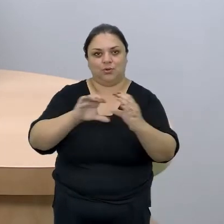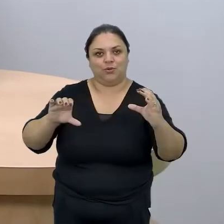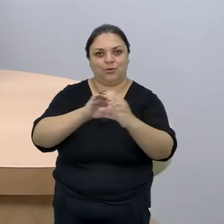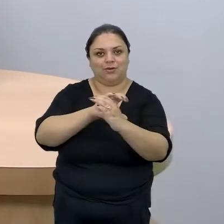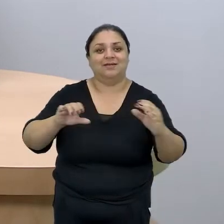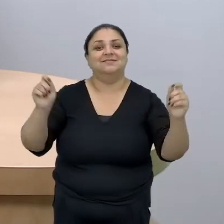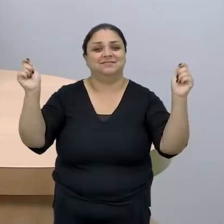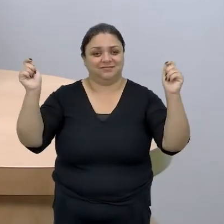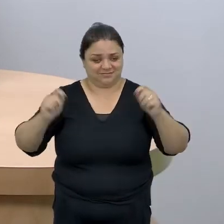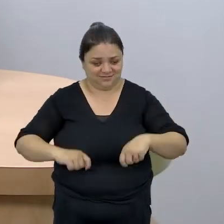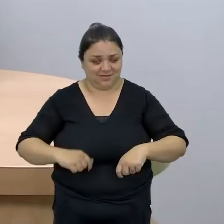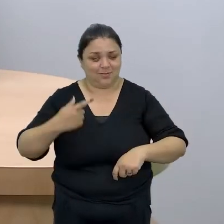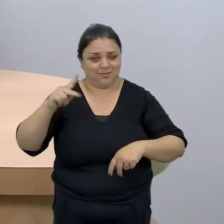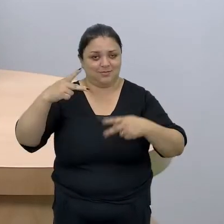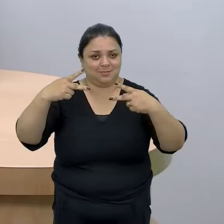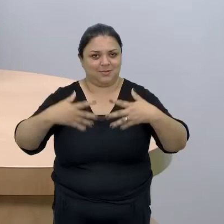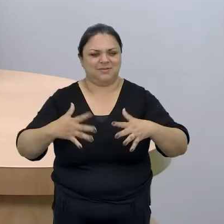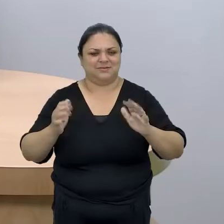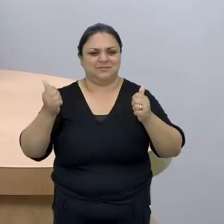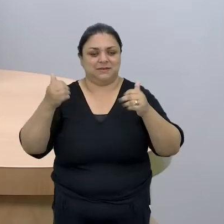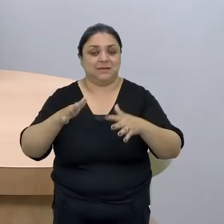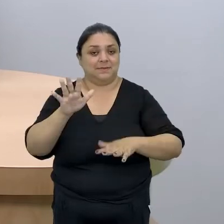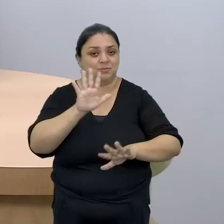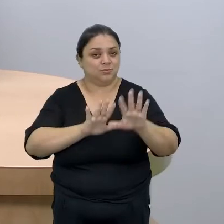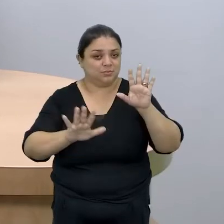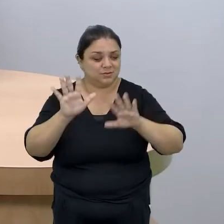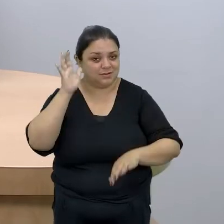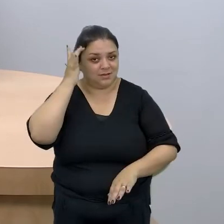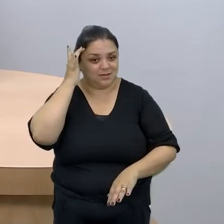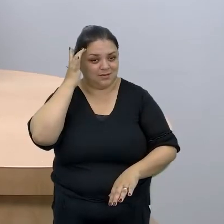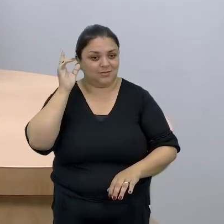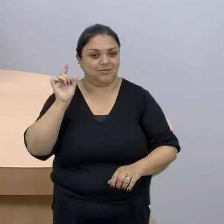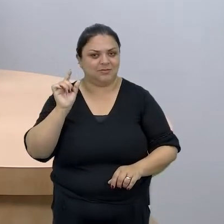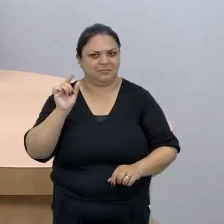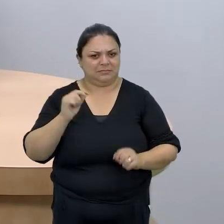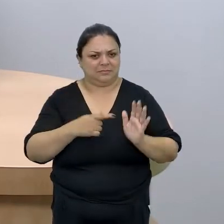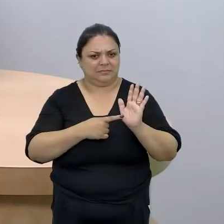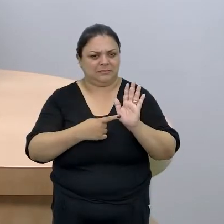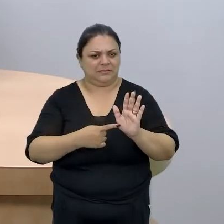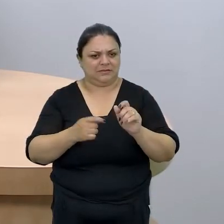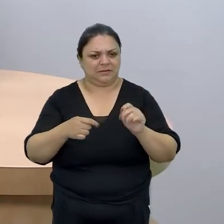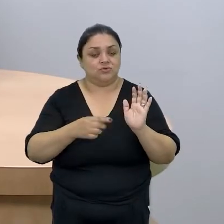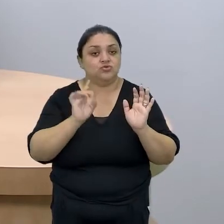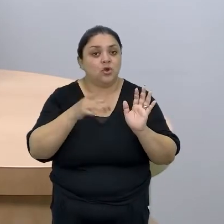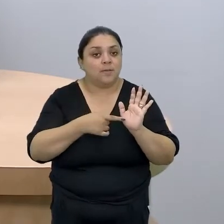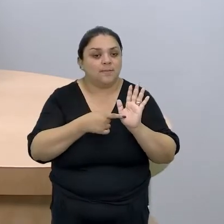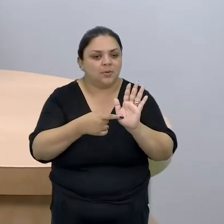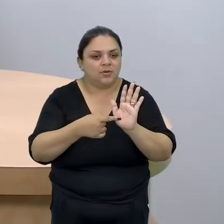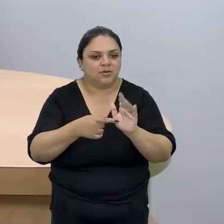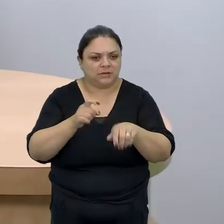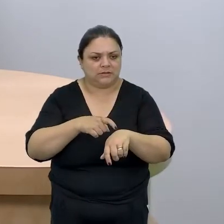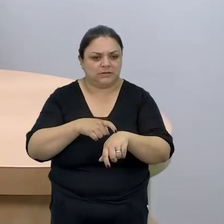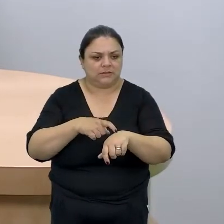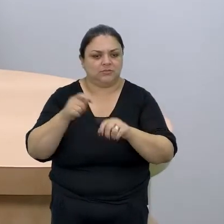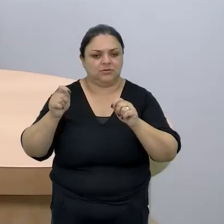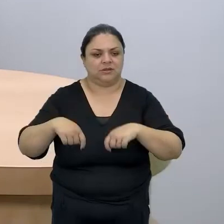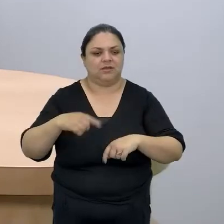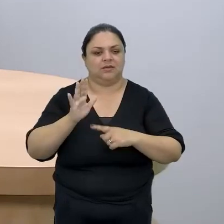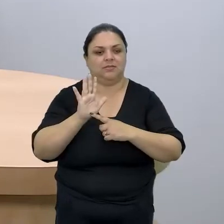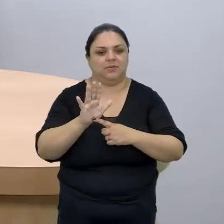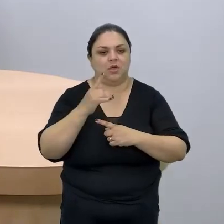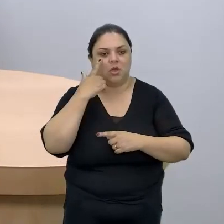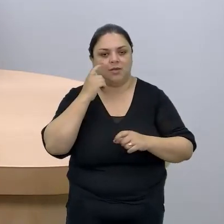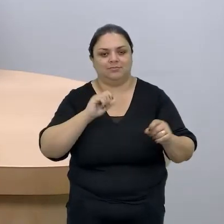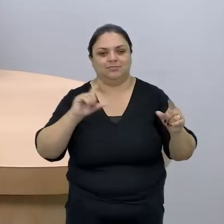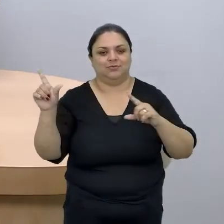falei da outra programação que eu fiz. Você tem que tomar o cuidado, você quer tentar mostrar ela, a gente pode pôr... Só mostrar ela aqui do tempo. Pode ser, então, vamos ver. Vai passando